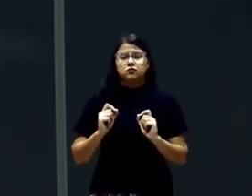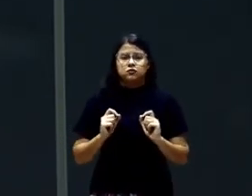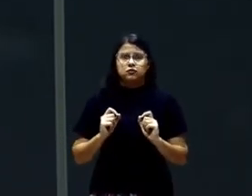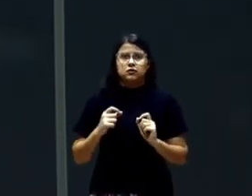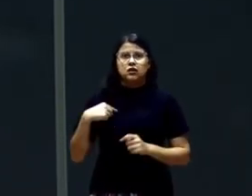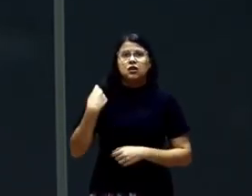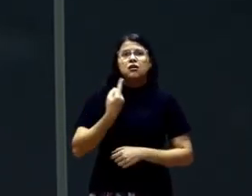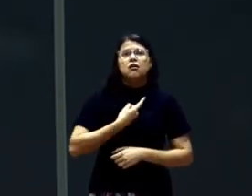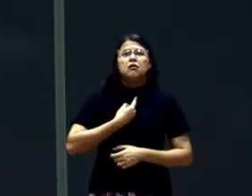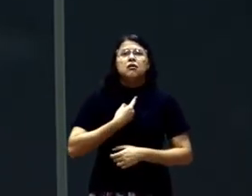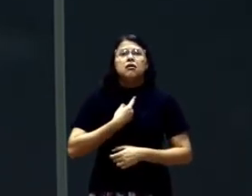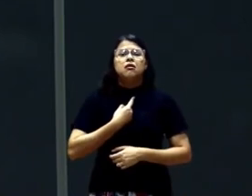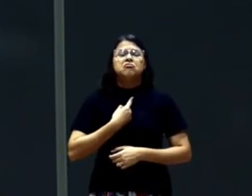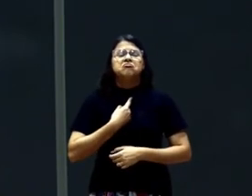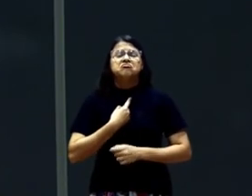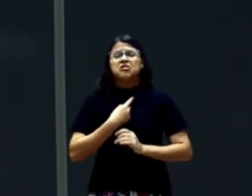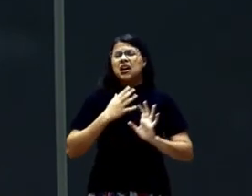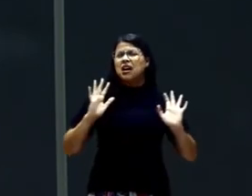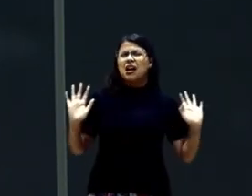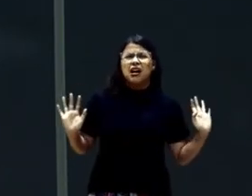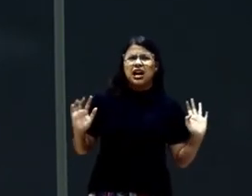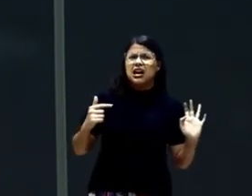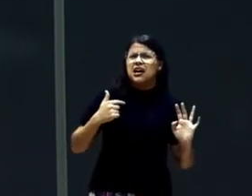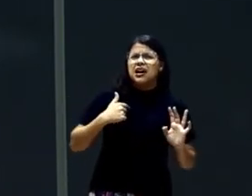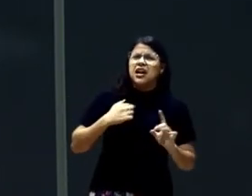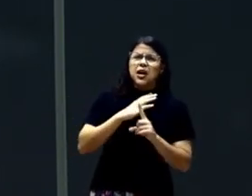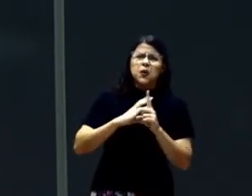em estar na igreja uma vez na semana,